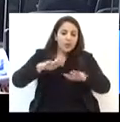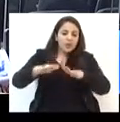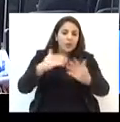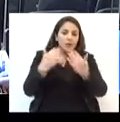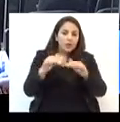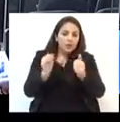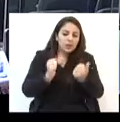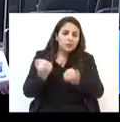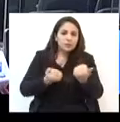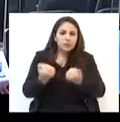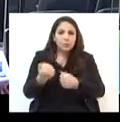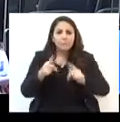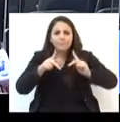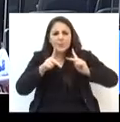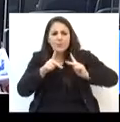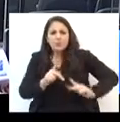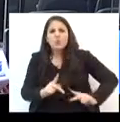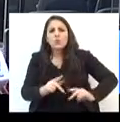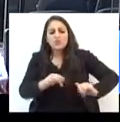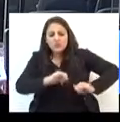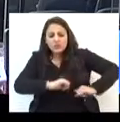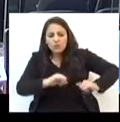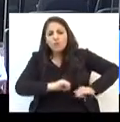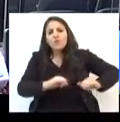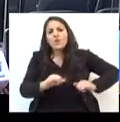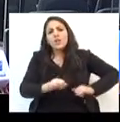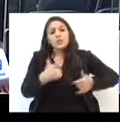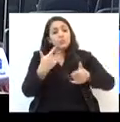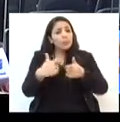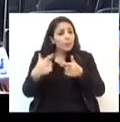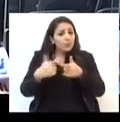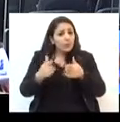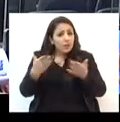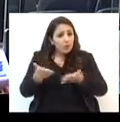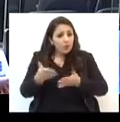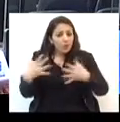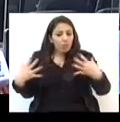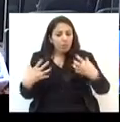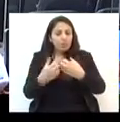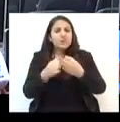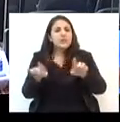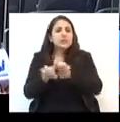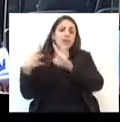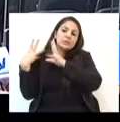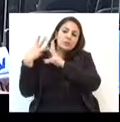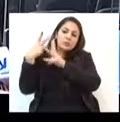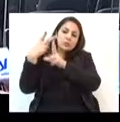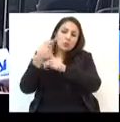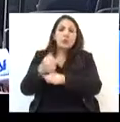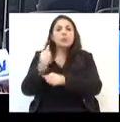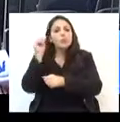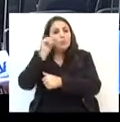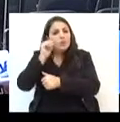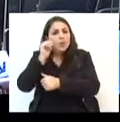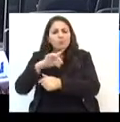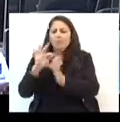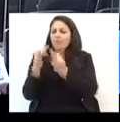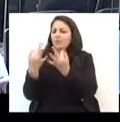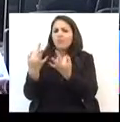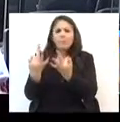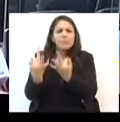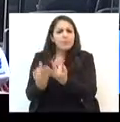mostrando pessoas sequeladas, mostrando a história de uma moça que tinha uma vida ativa,